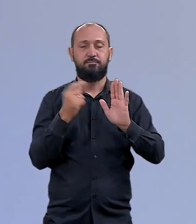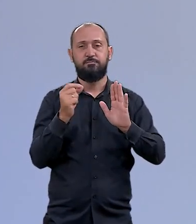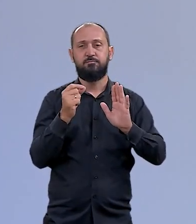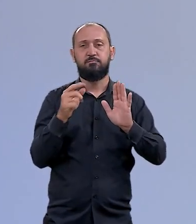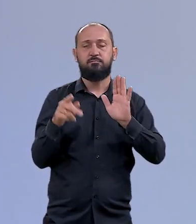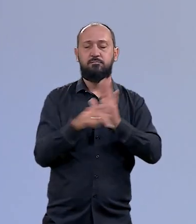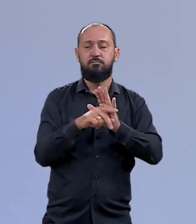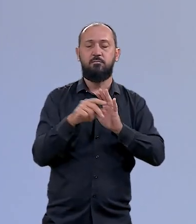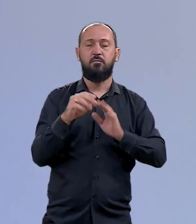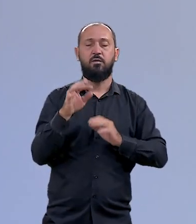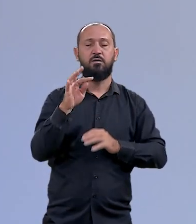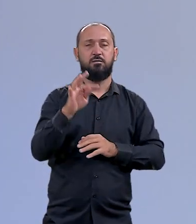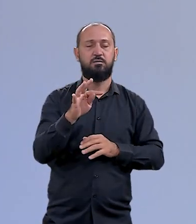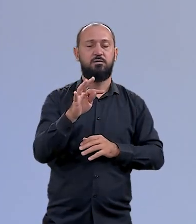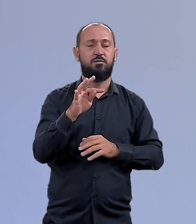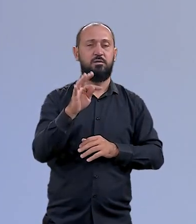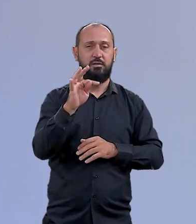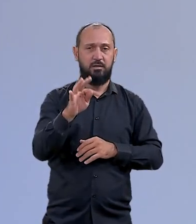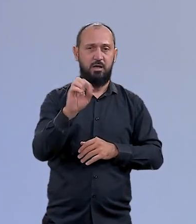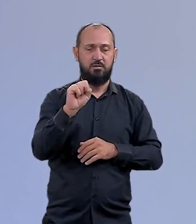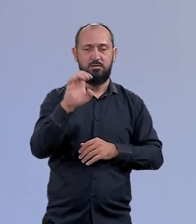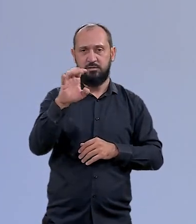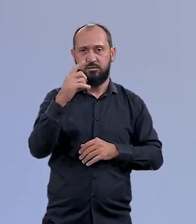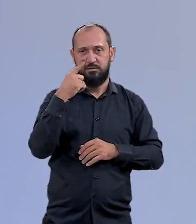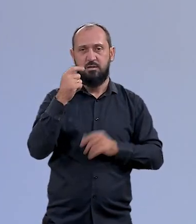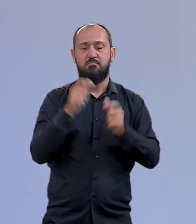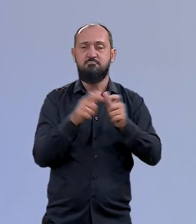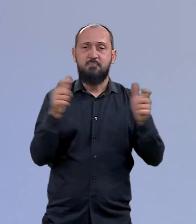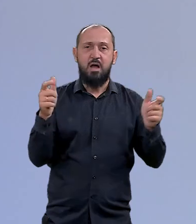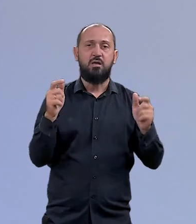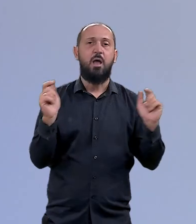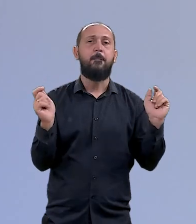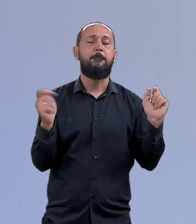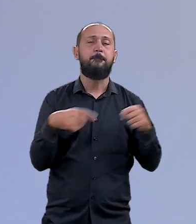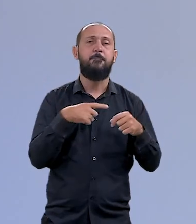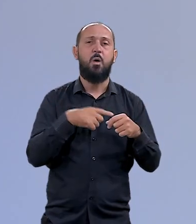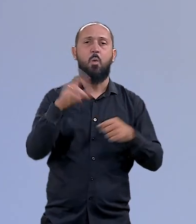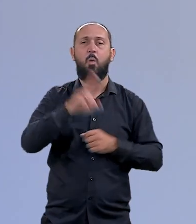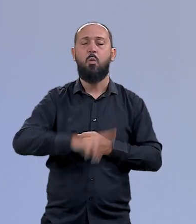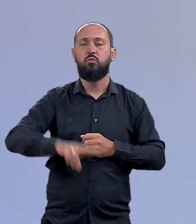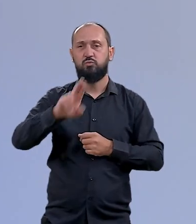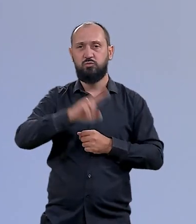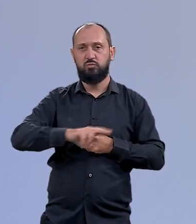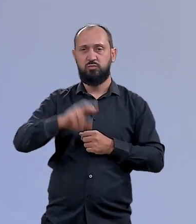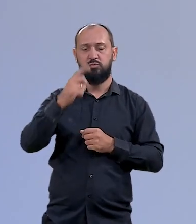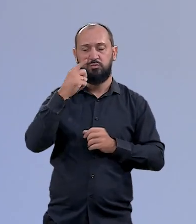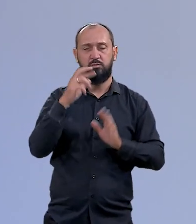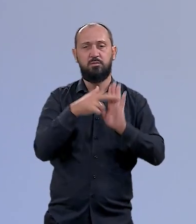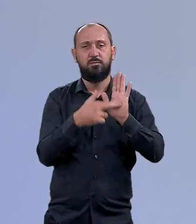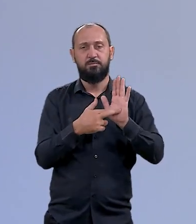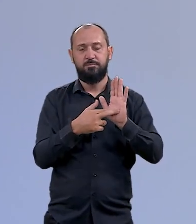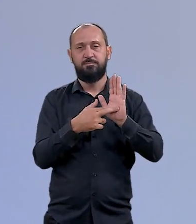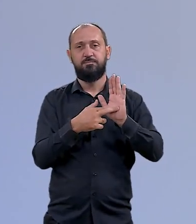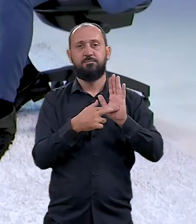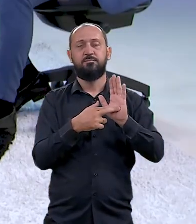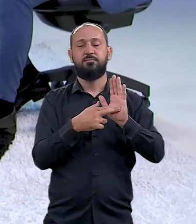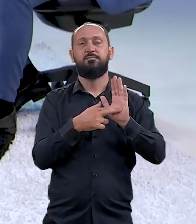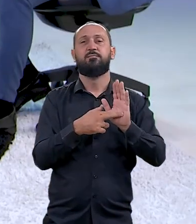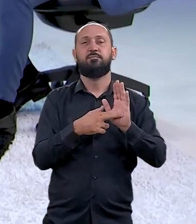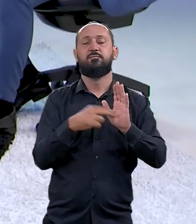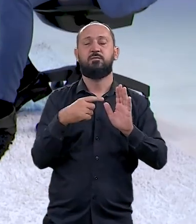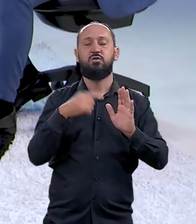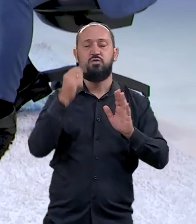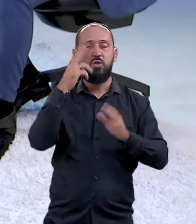a regulamentar em suas resoluções os percentuais que devem ser aplicados para essas candidaturas, tanto candidaturas de gênero feminino, o